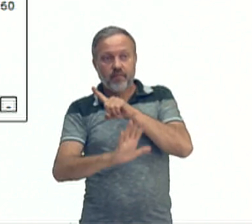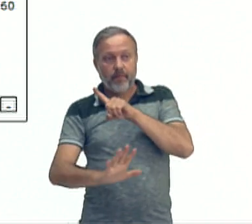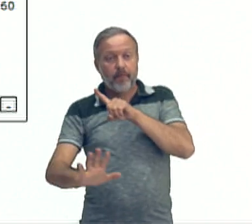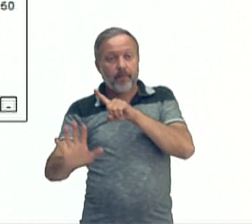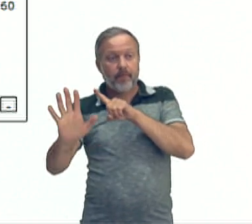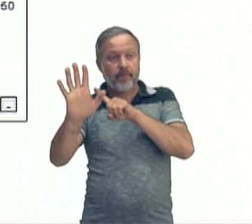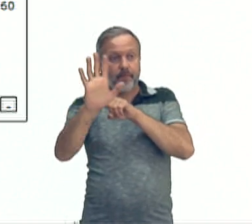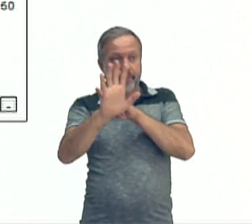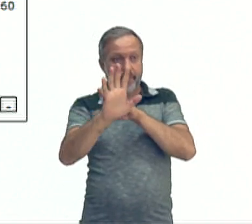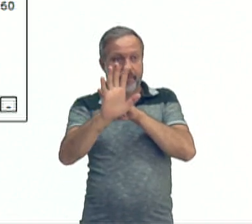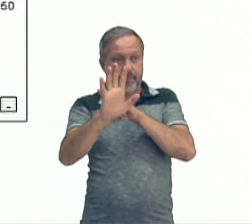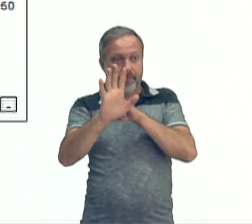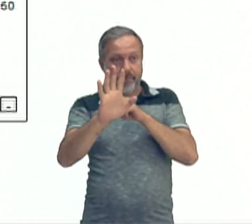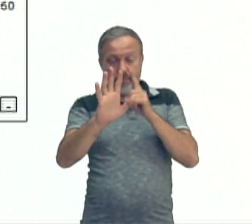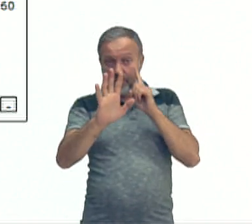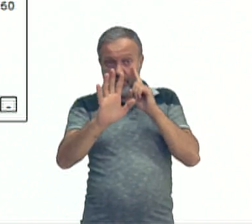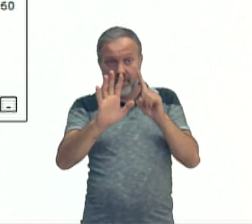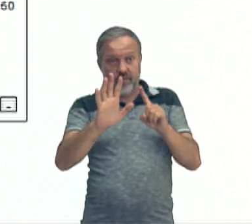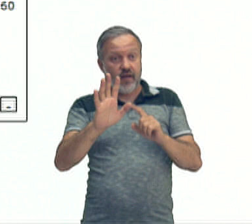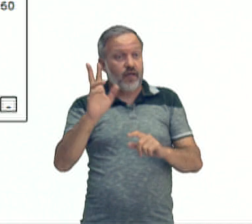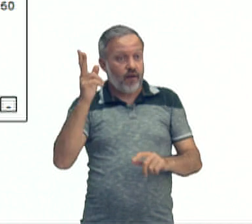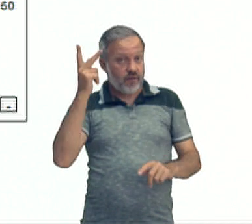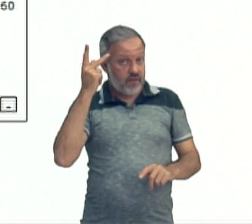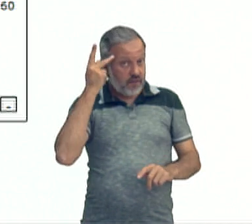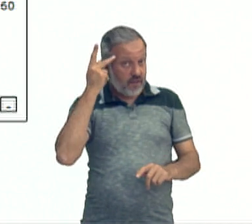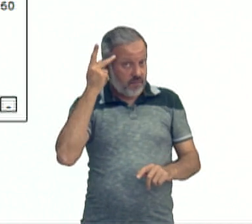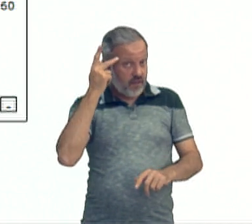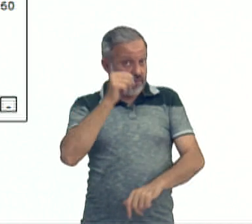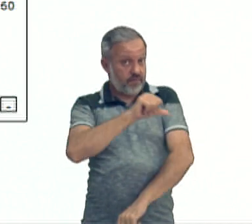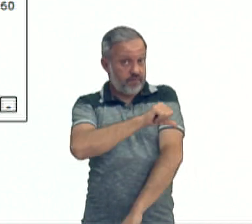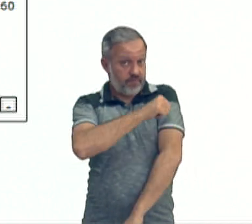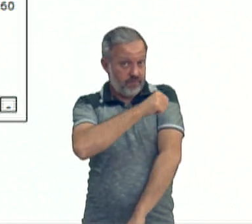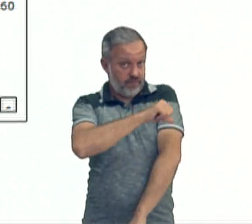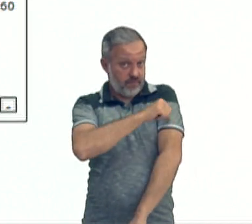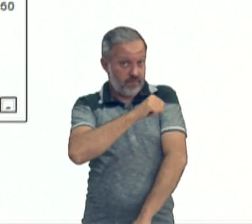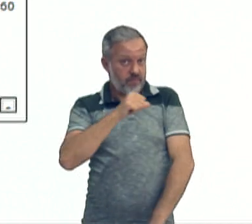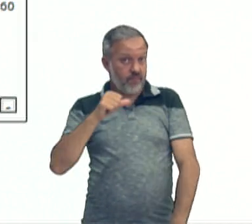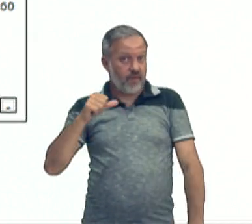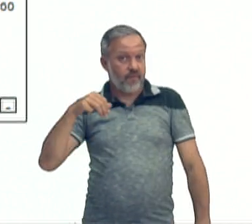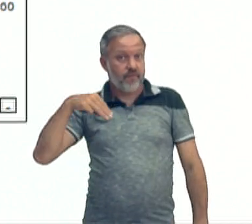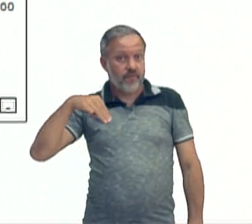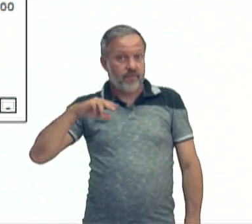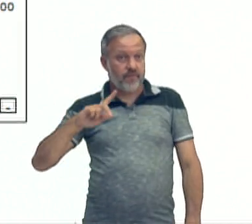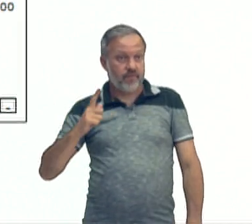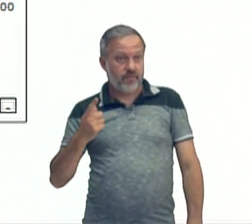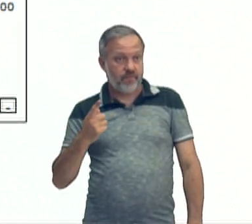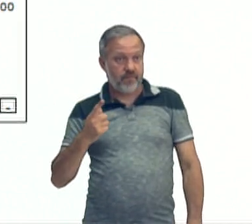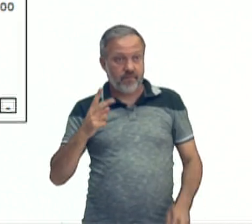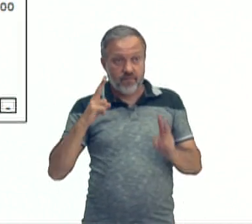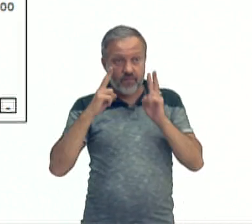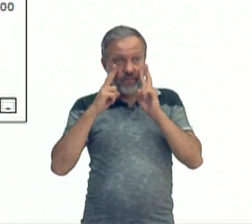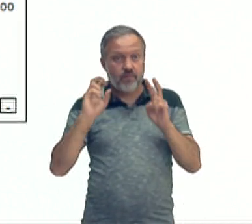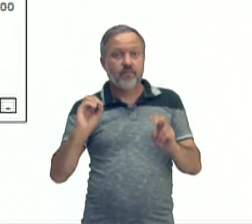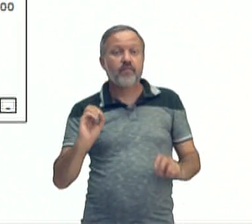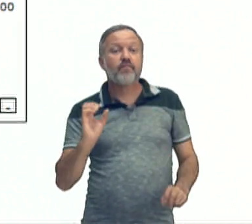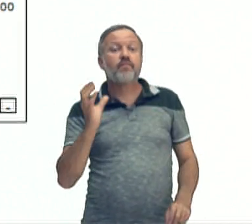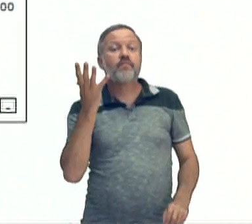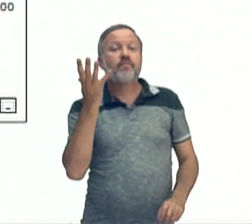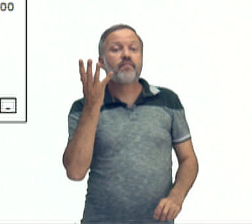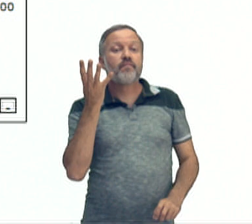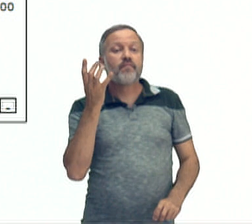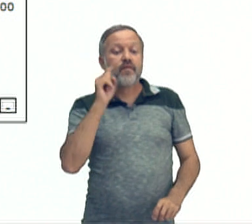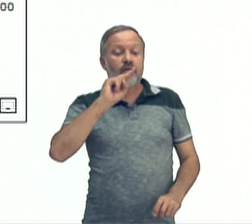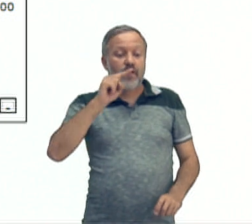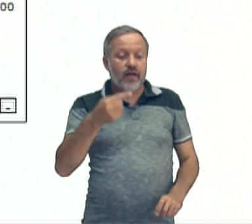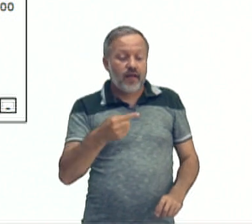Veja essa região aqui de São Paulo, Rio de Janeiro, Minas Gerais. E olha o que está acontecendo agora. Percebeu que